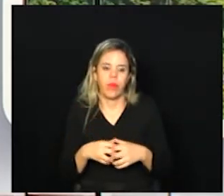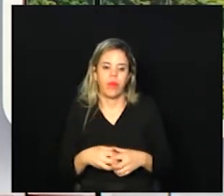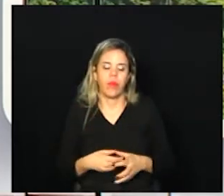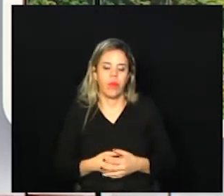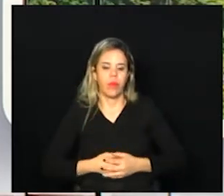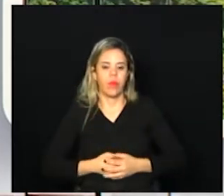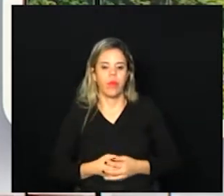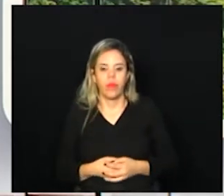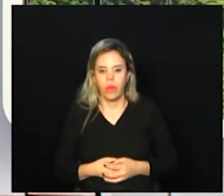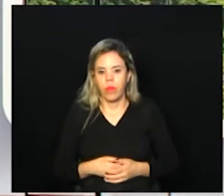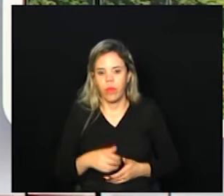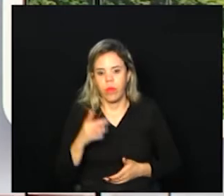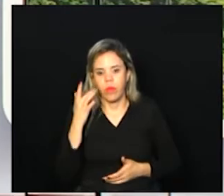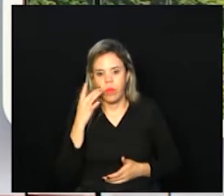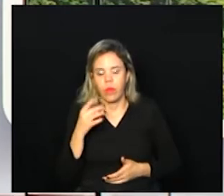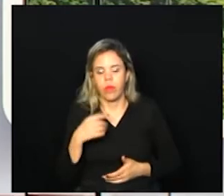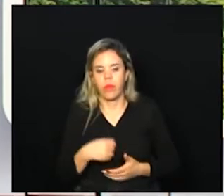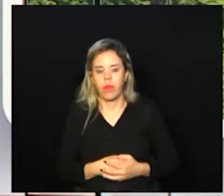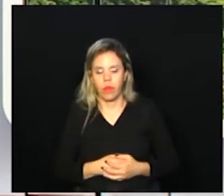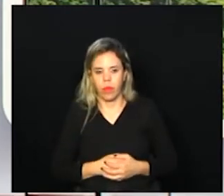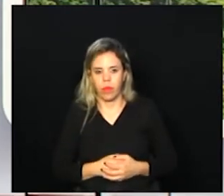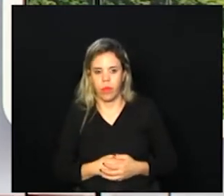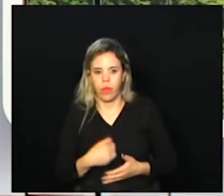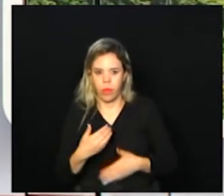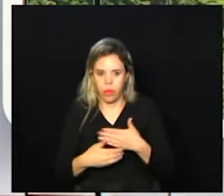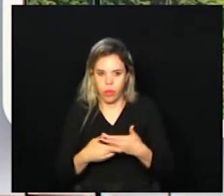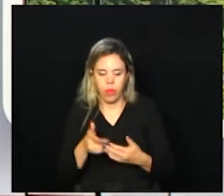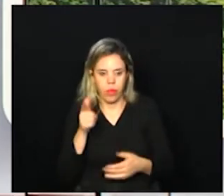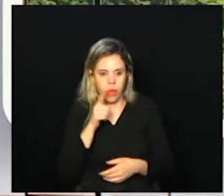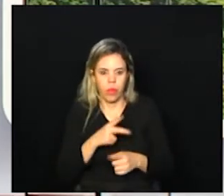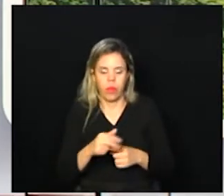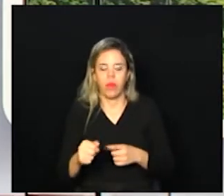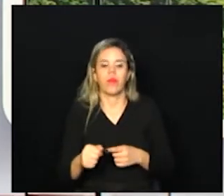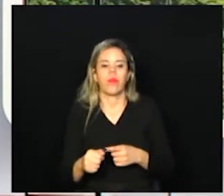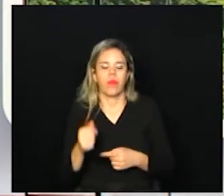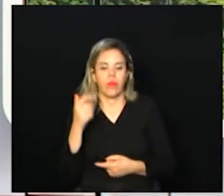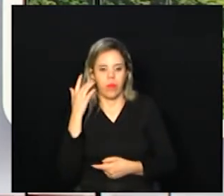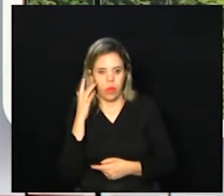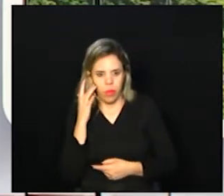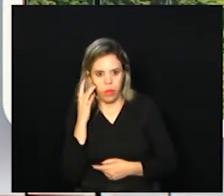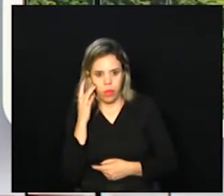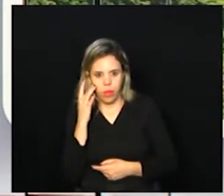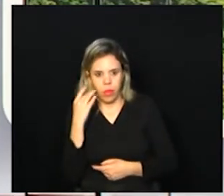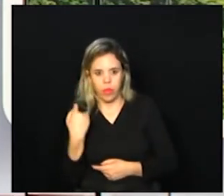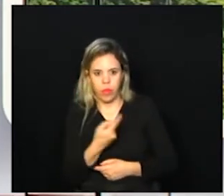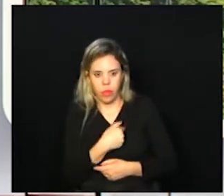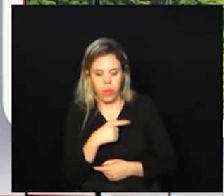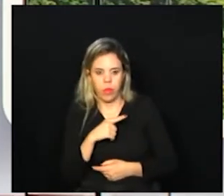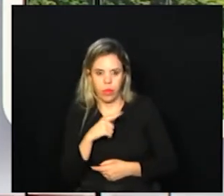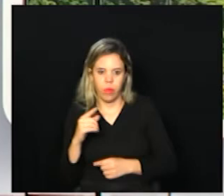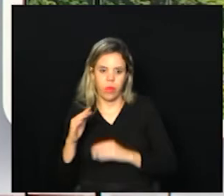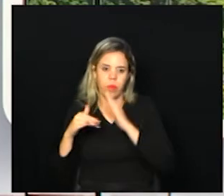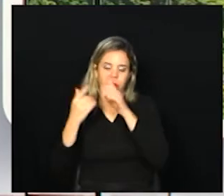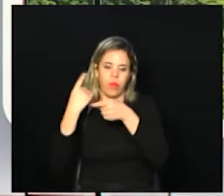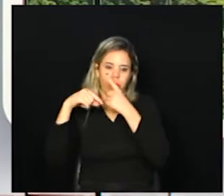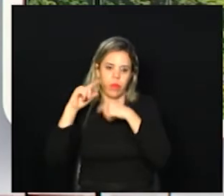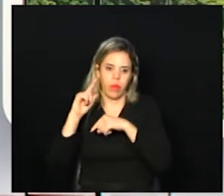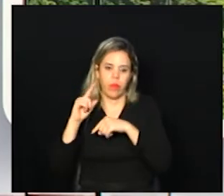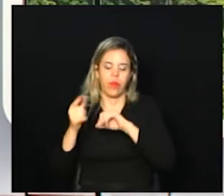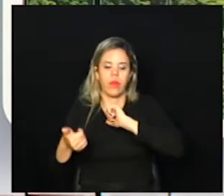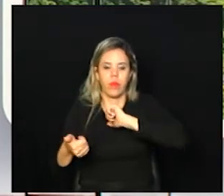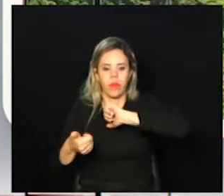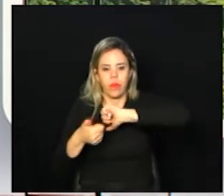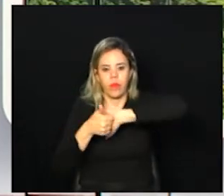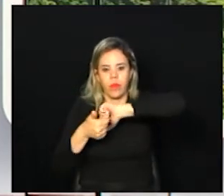sabe? Mas eu acho que na medida que esse processo avança, acho que a gente vai ter um salto de